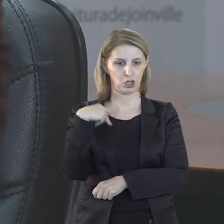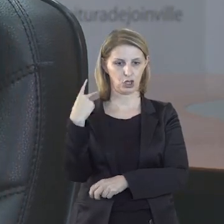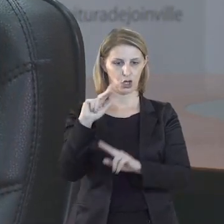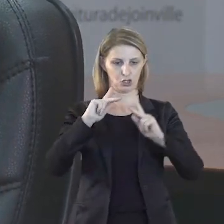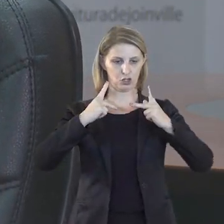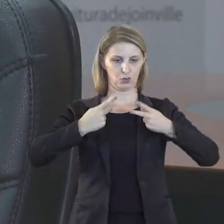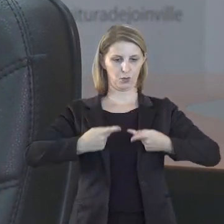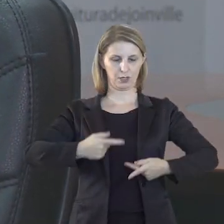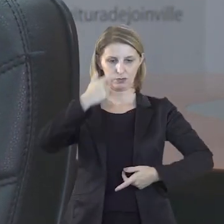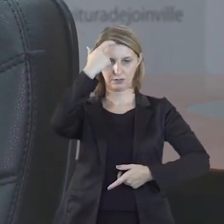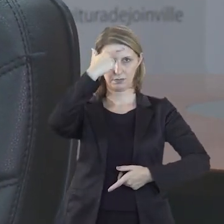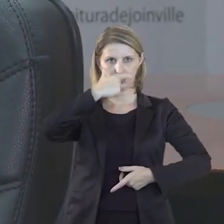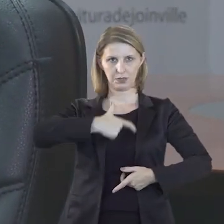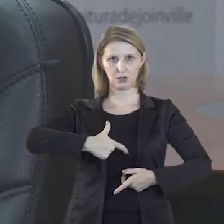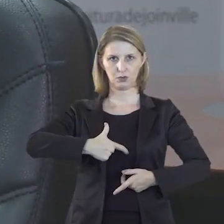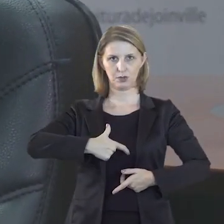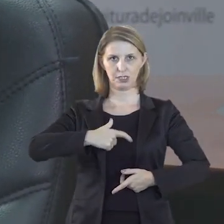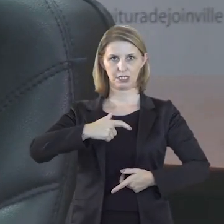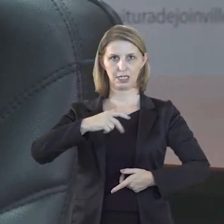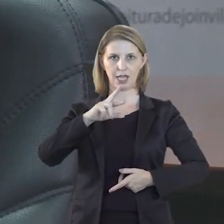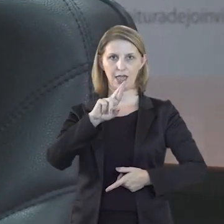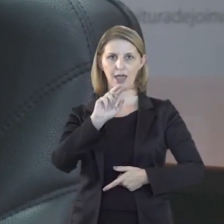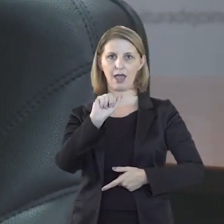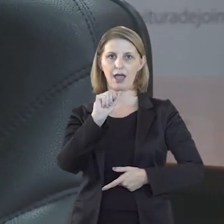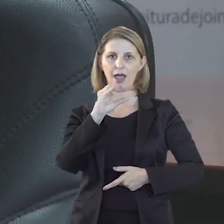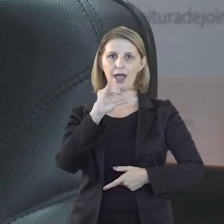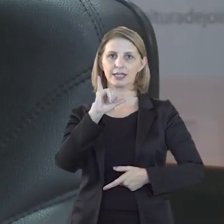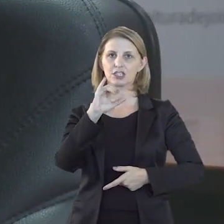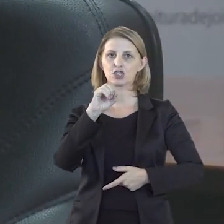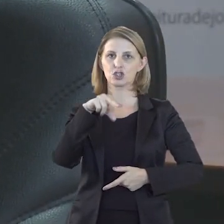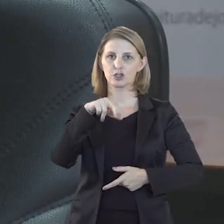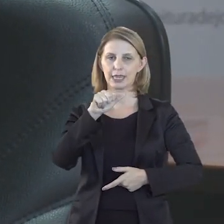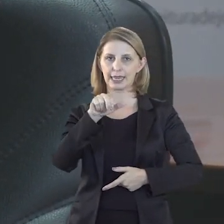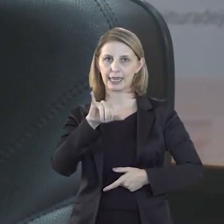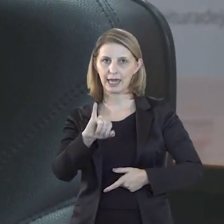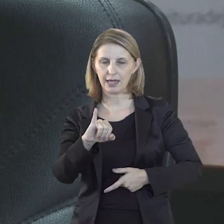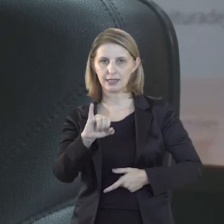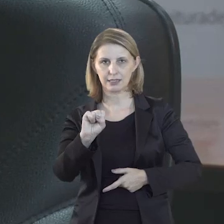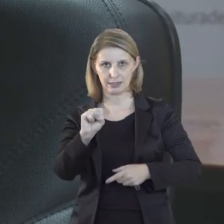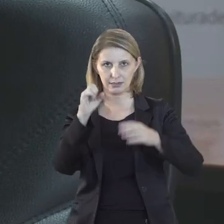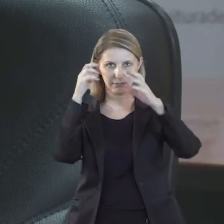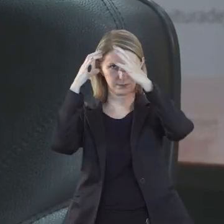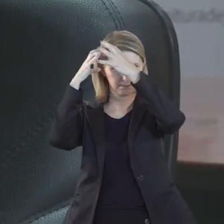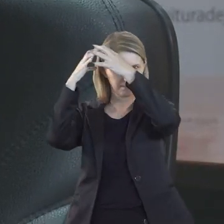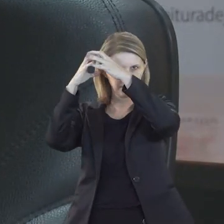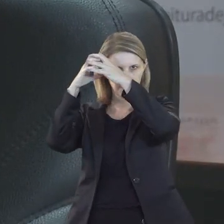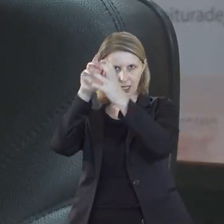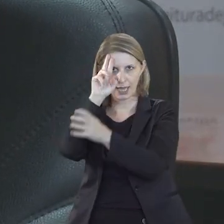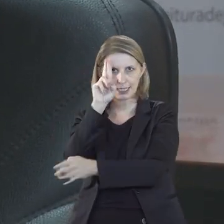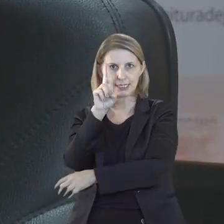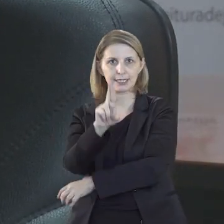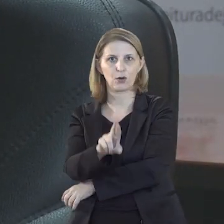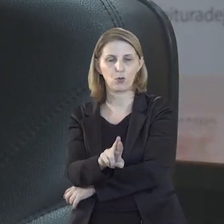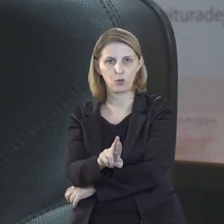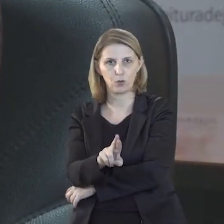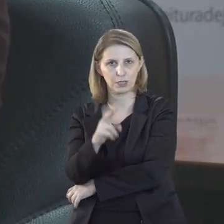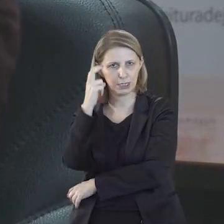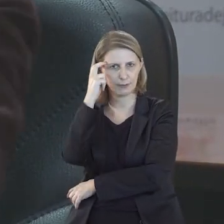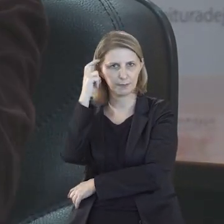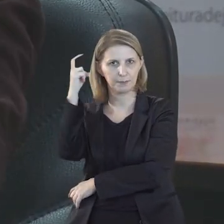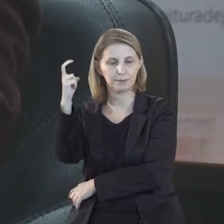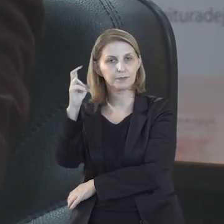no senso comum, o tempo todo, é comum se ouvir assim: somos seres racionais, somos